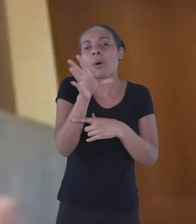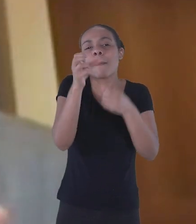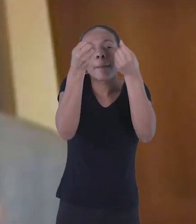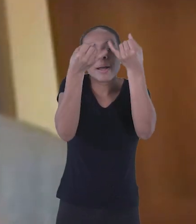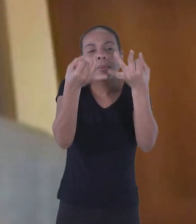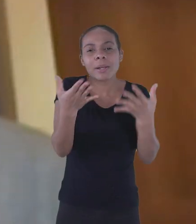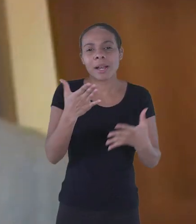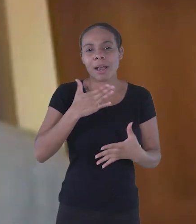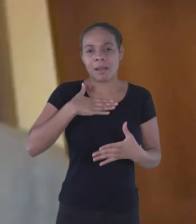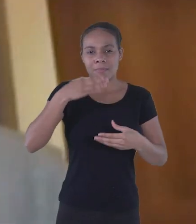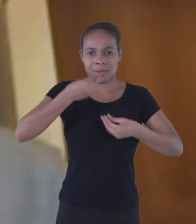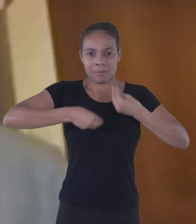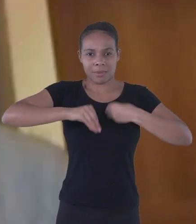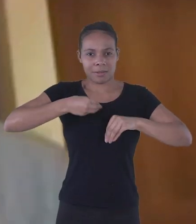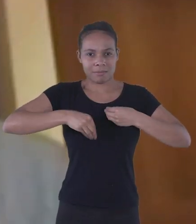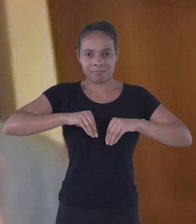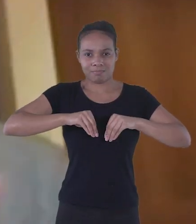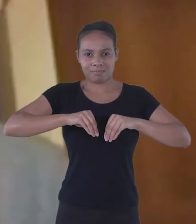explicar ela mesma.